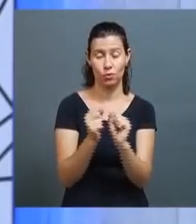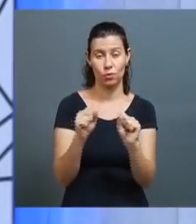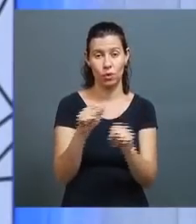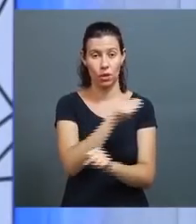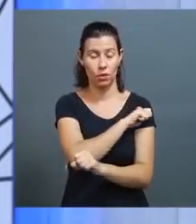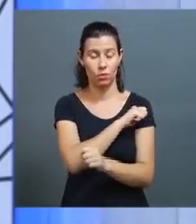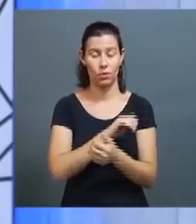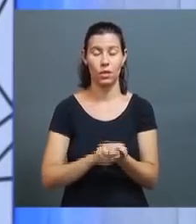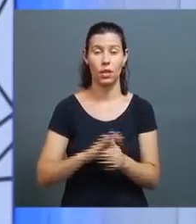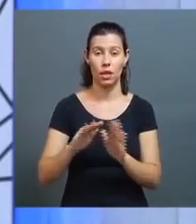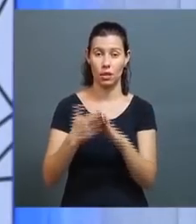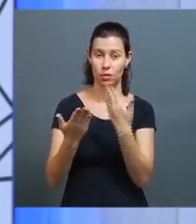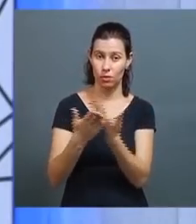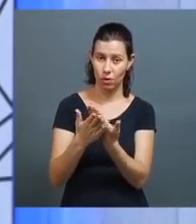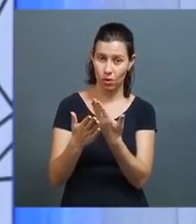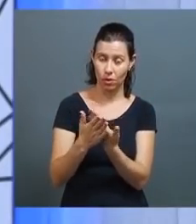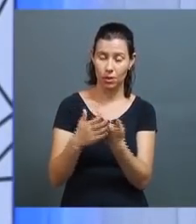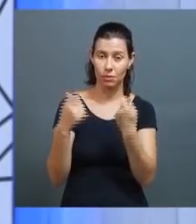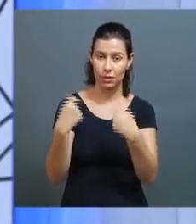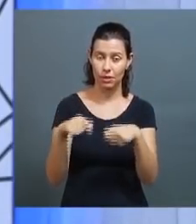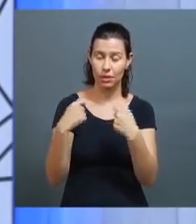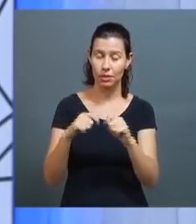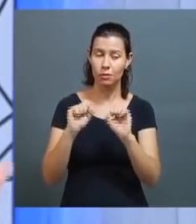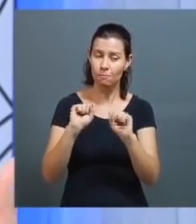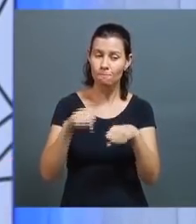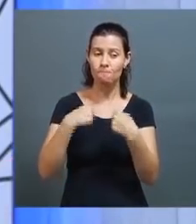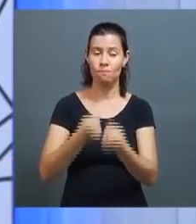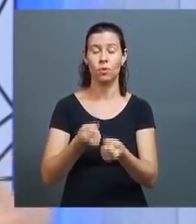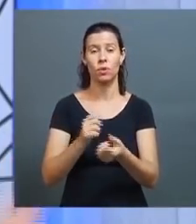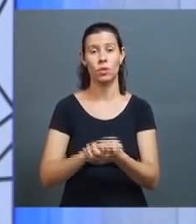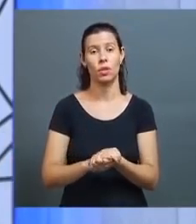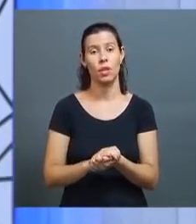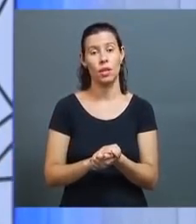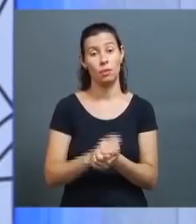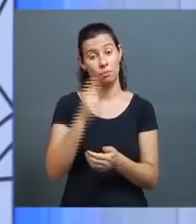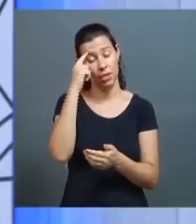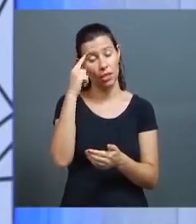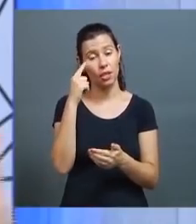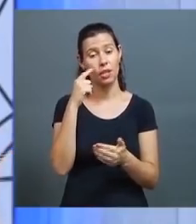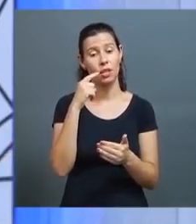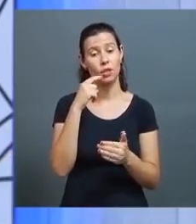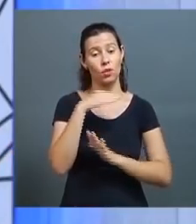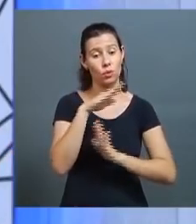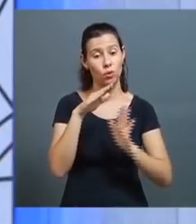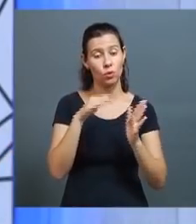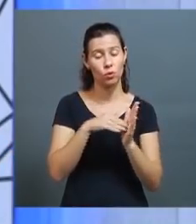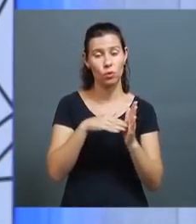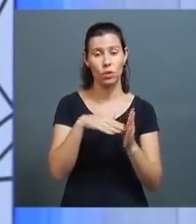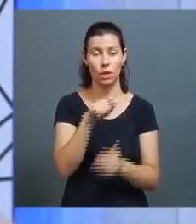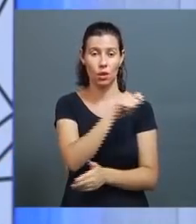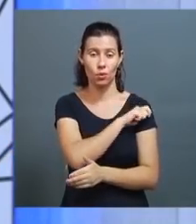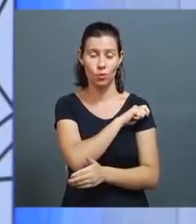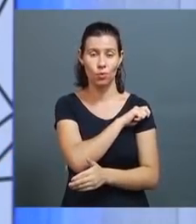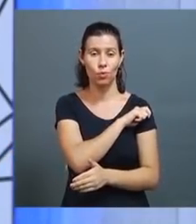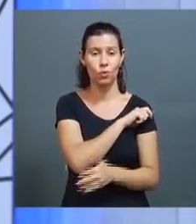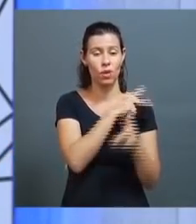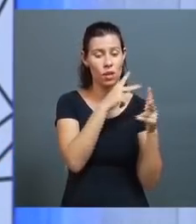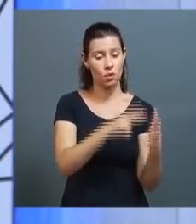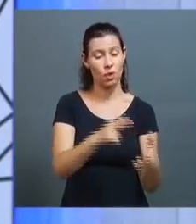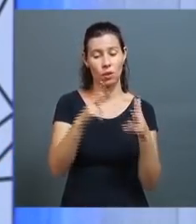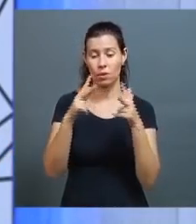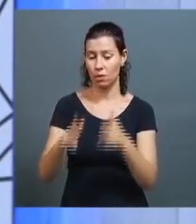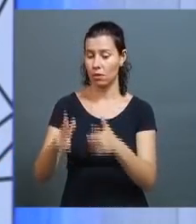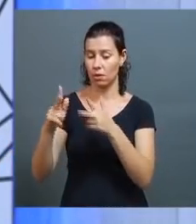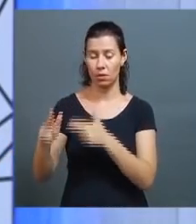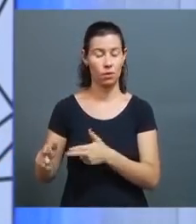Então, a escola ela precisa se dispor a fazer isso e não tratar todos os alunos ou trabalhar com todos os alunos como se as necessidades fossem as